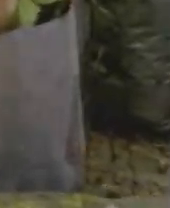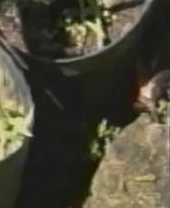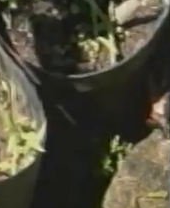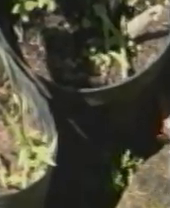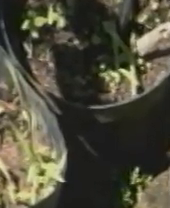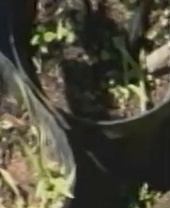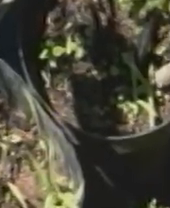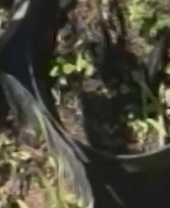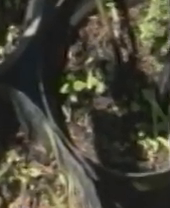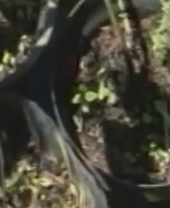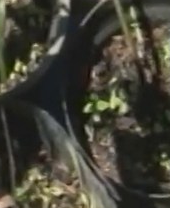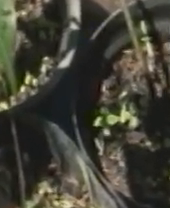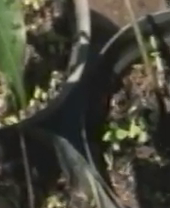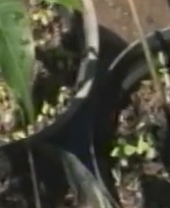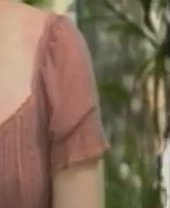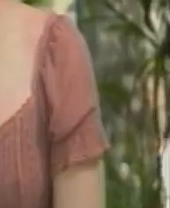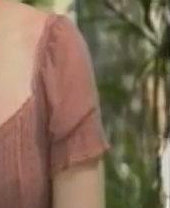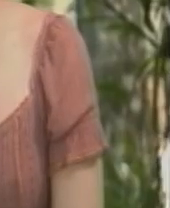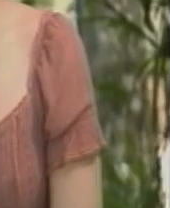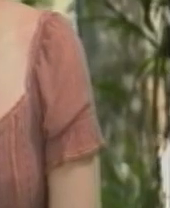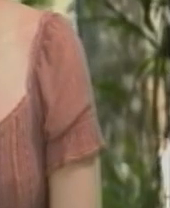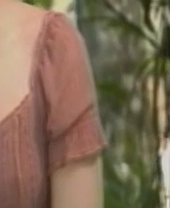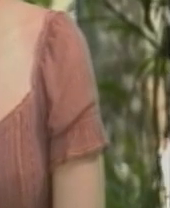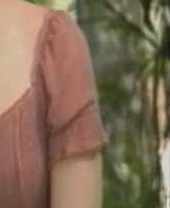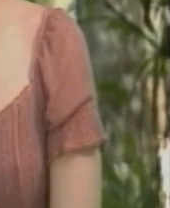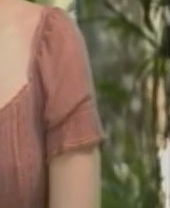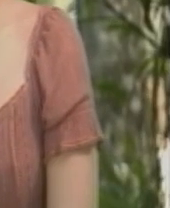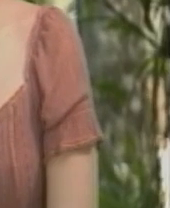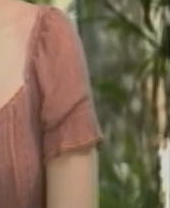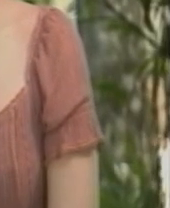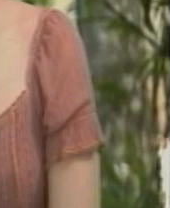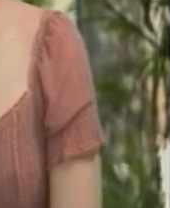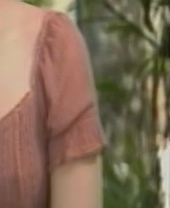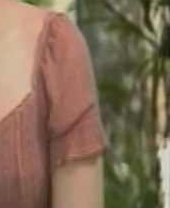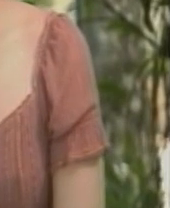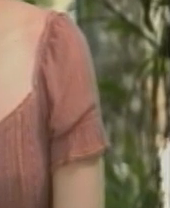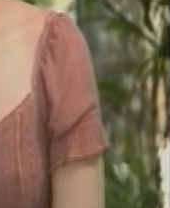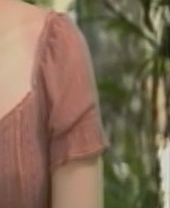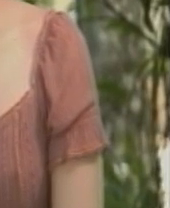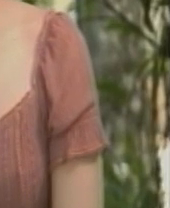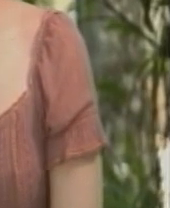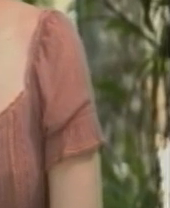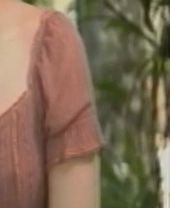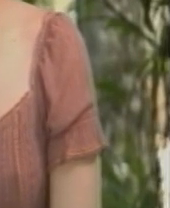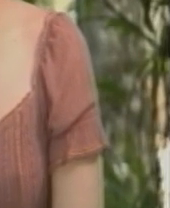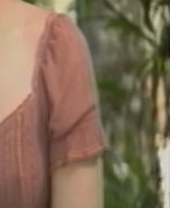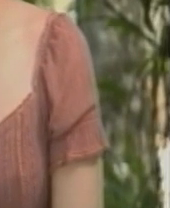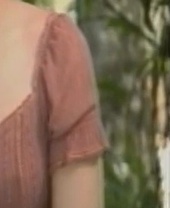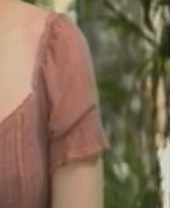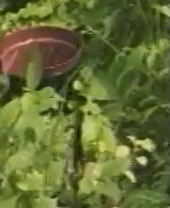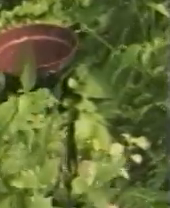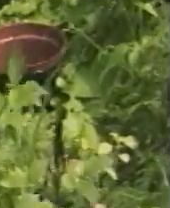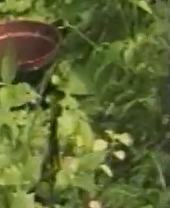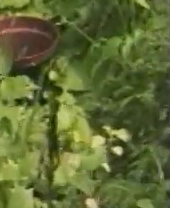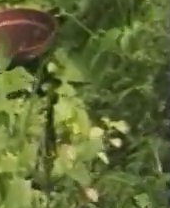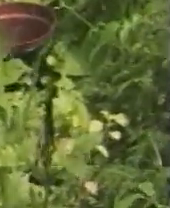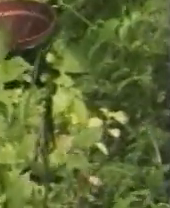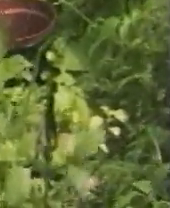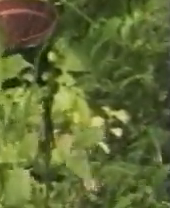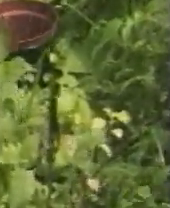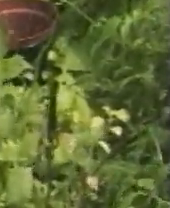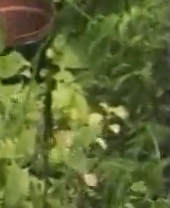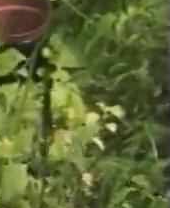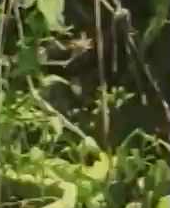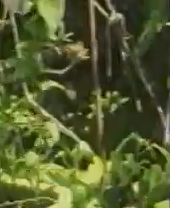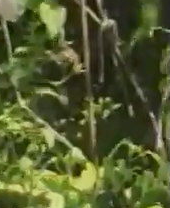prático tirar o plástico. E isso causa muitos problemas no crescimento da planta e na biodiversidade do solo. Porque,